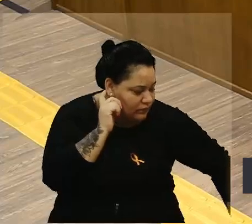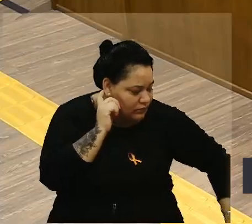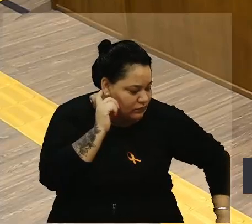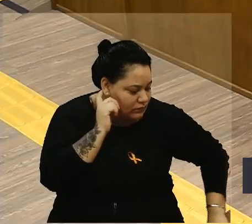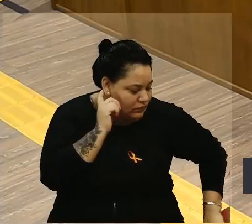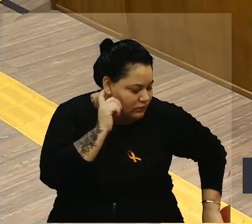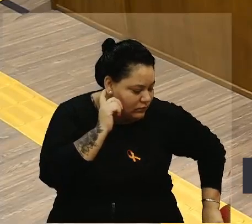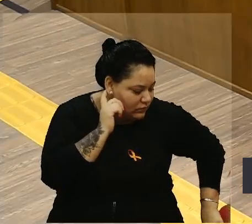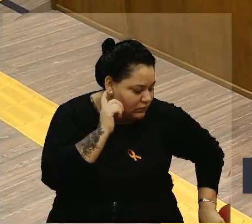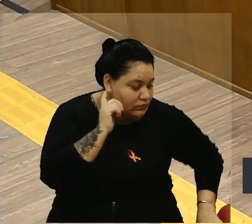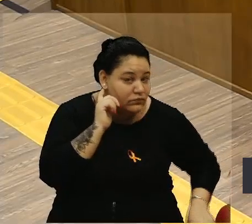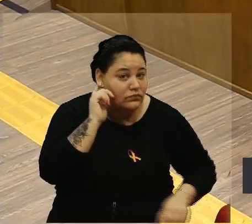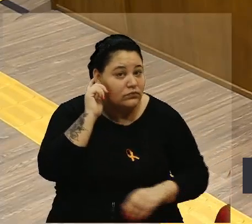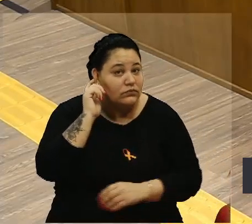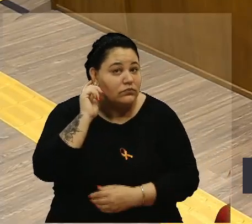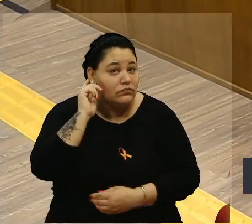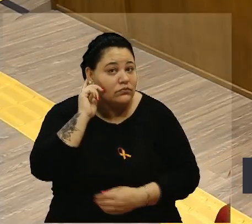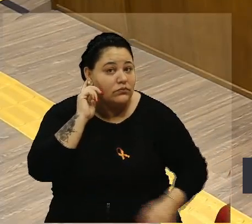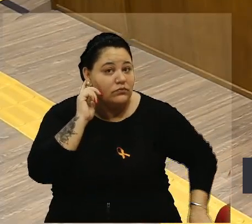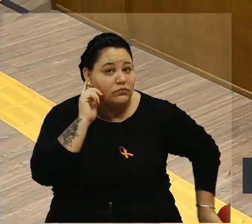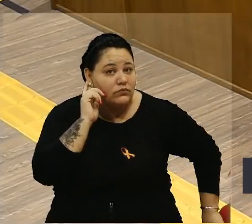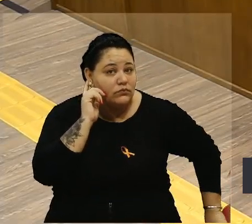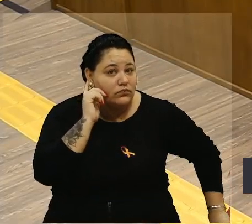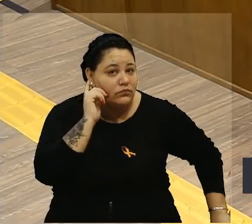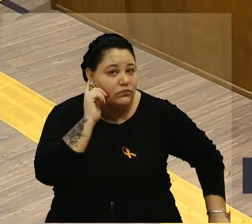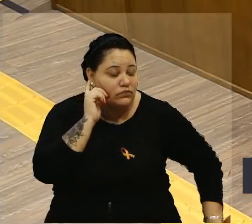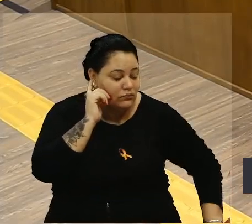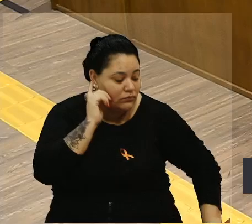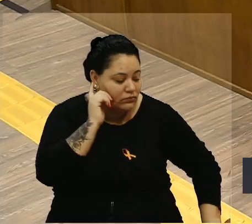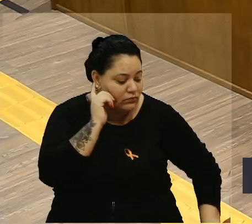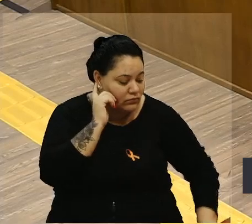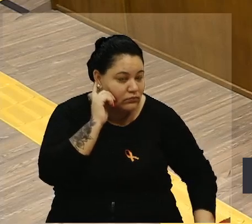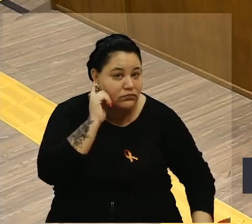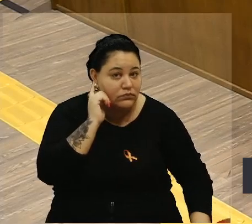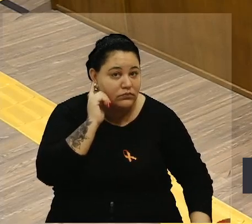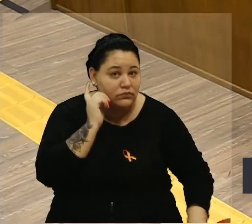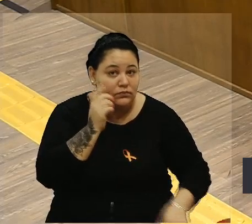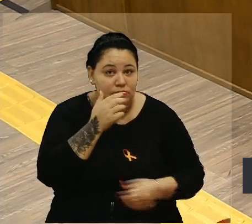grande expediente, vereador Wagner Petrini, da tribuna.